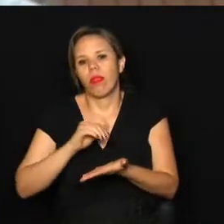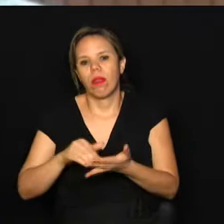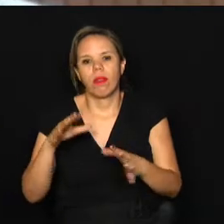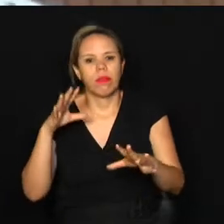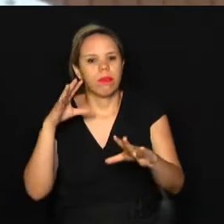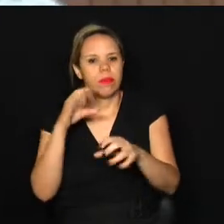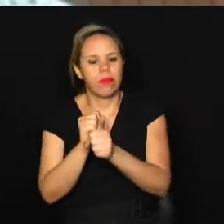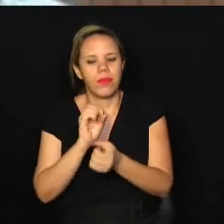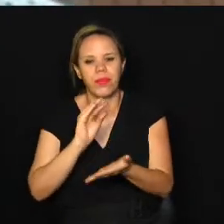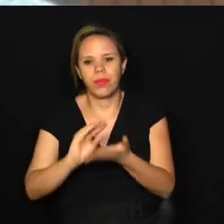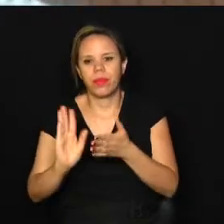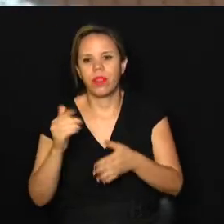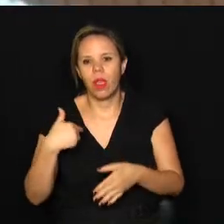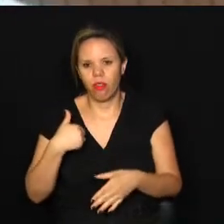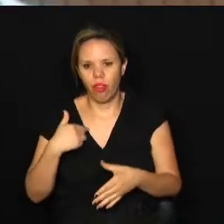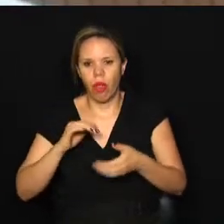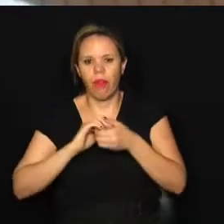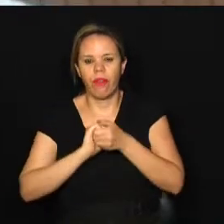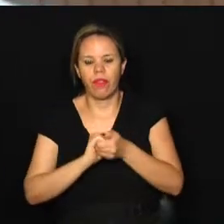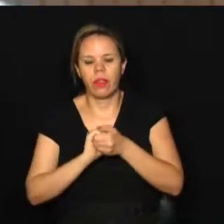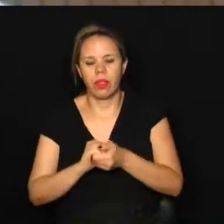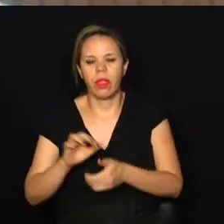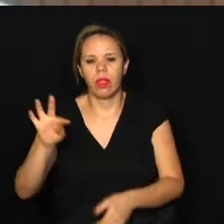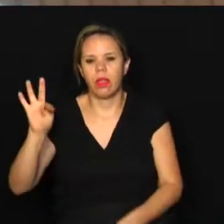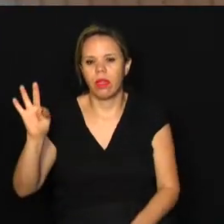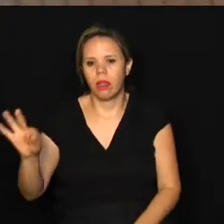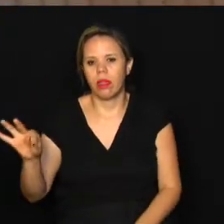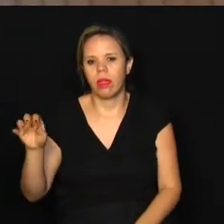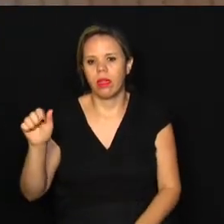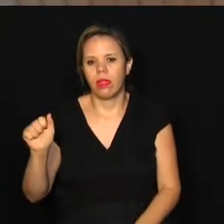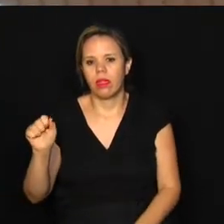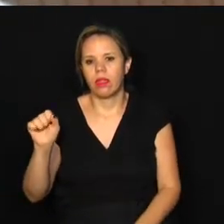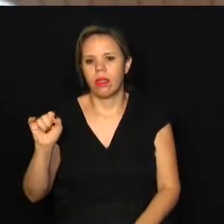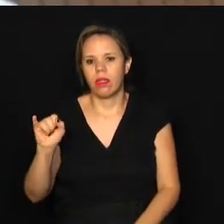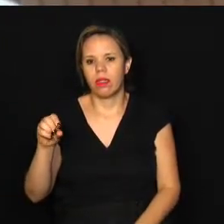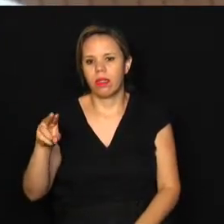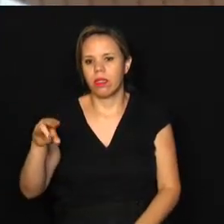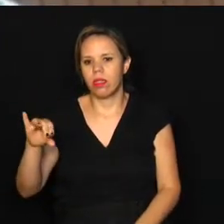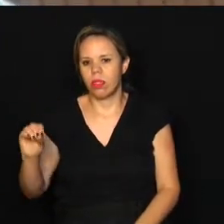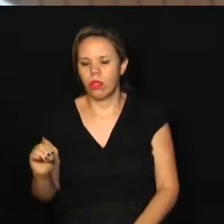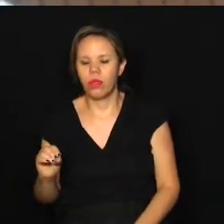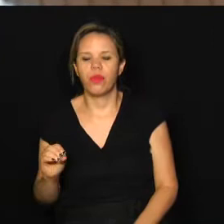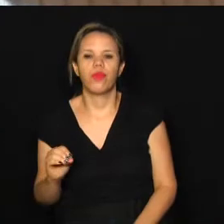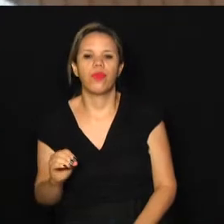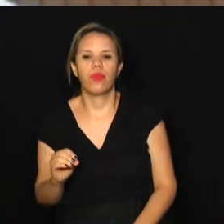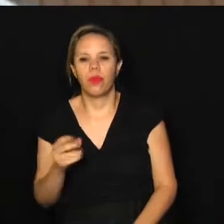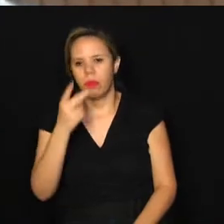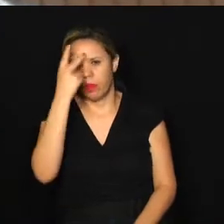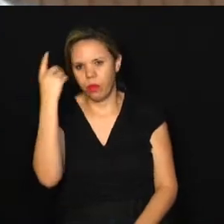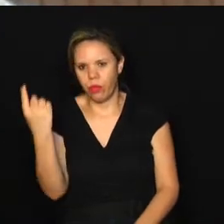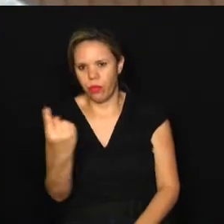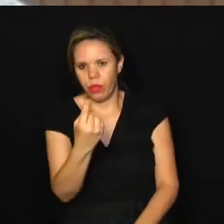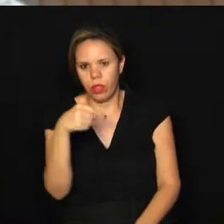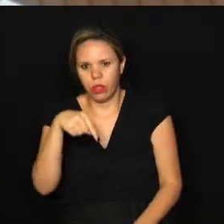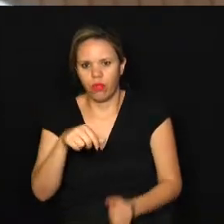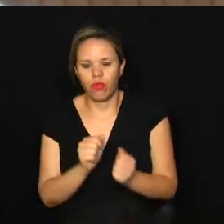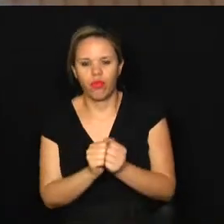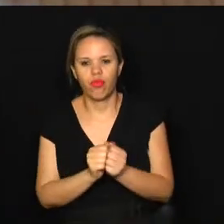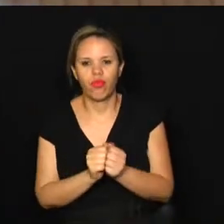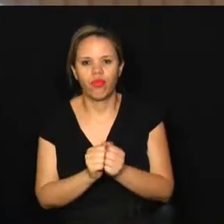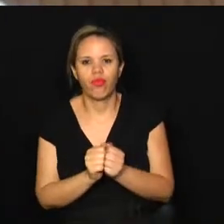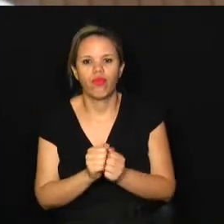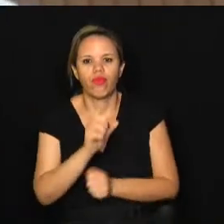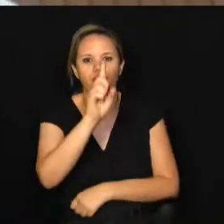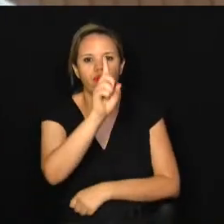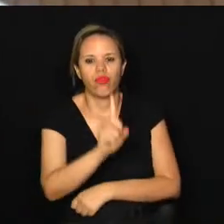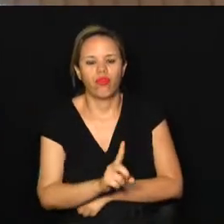o qual já faço cumprimento, o senhor Tarcísio Galvão de Campos Sintra, que vem a esta casa, juntamente com o seu diretor, o João